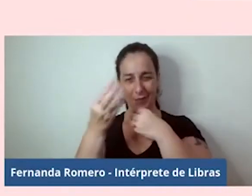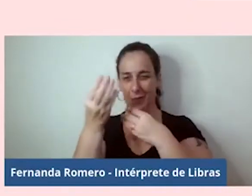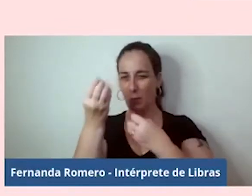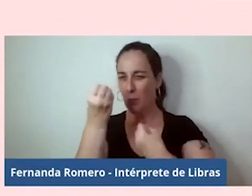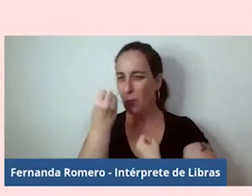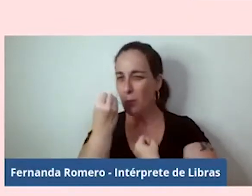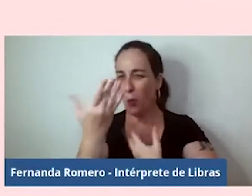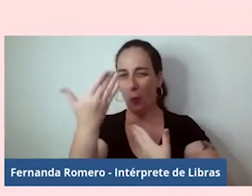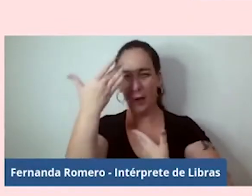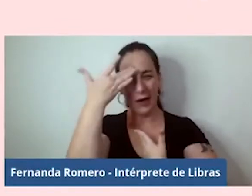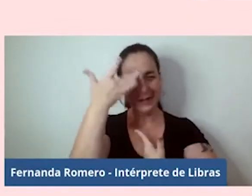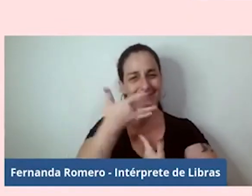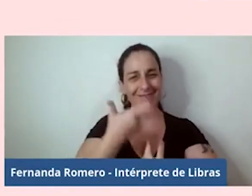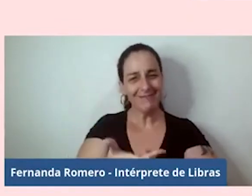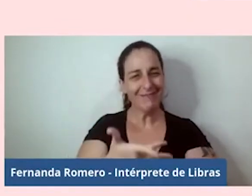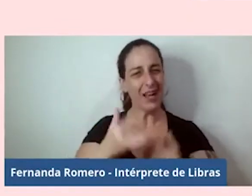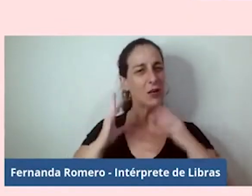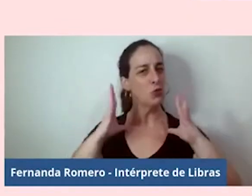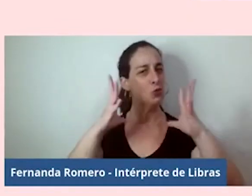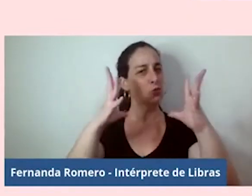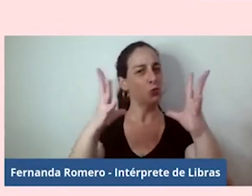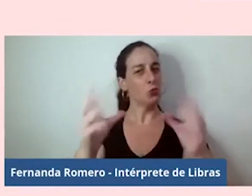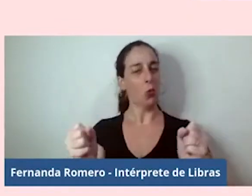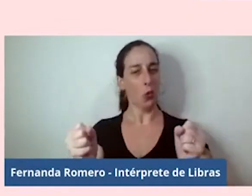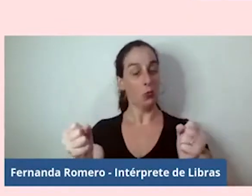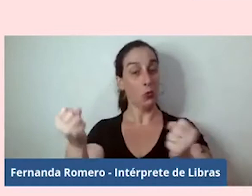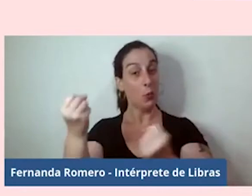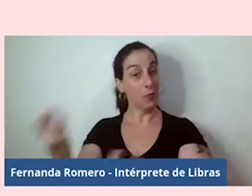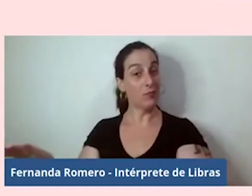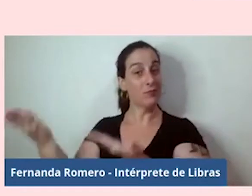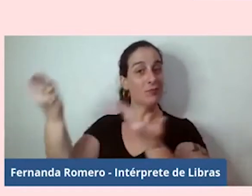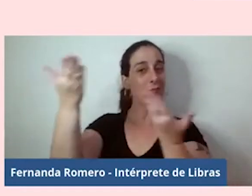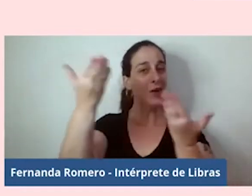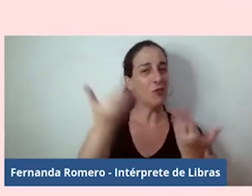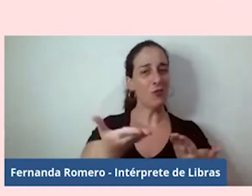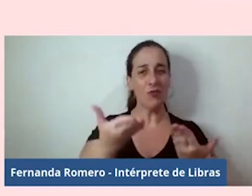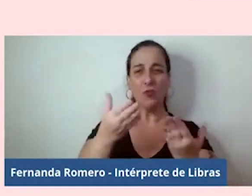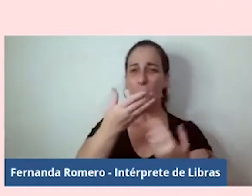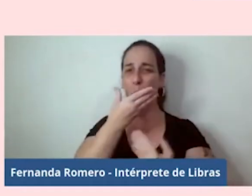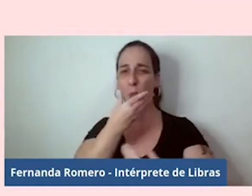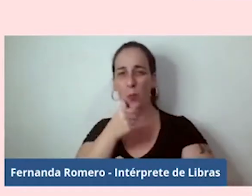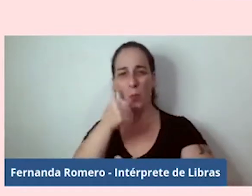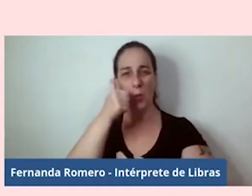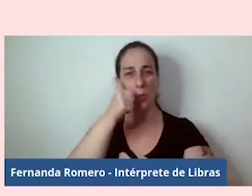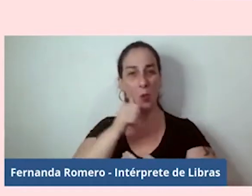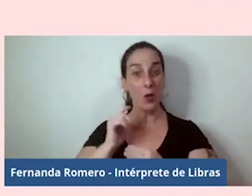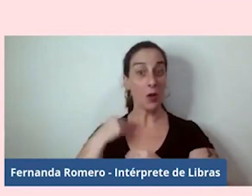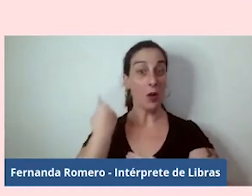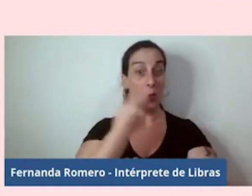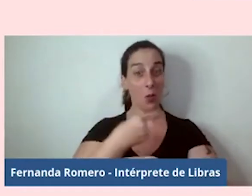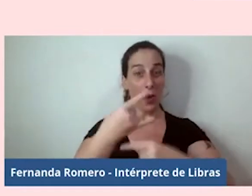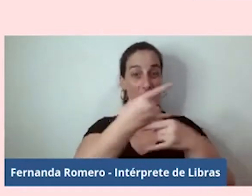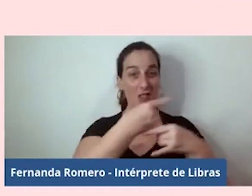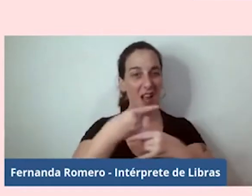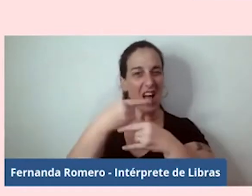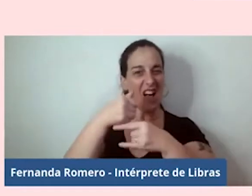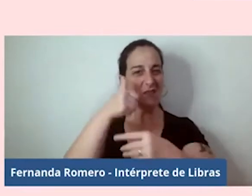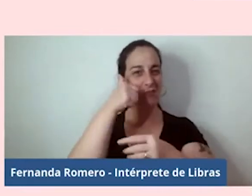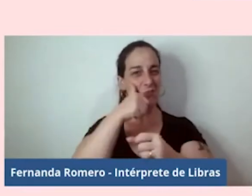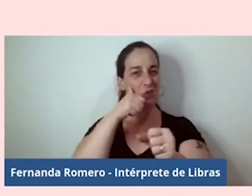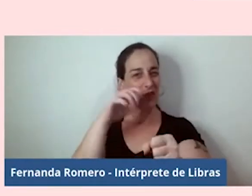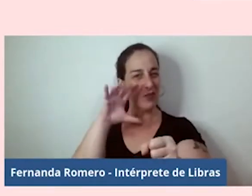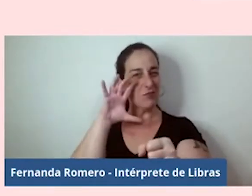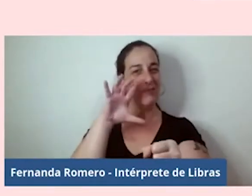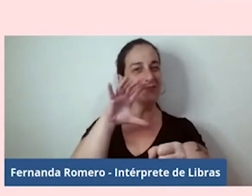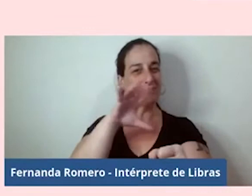tarde a todas e a todos. Bem-vindas e bem-vindos à nossa live Mulheres que Movem o